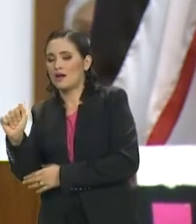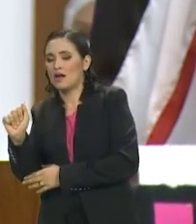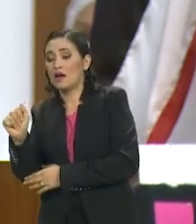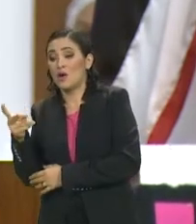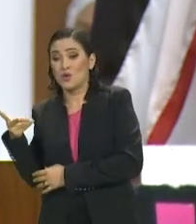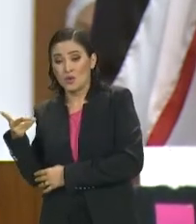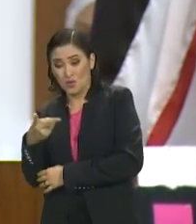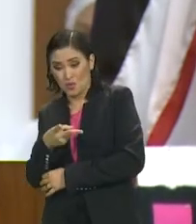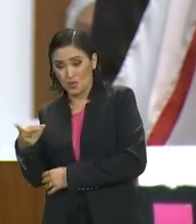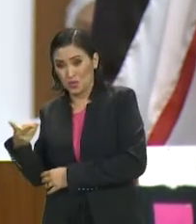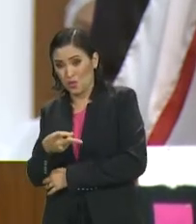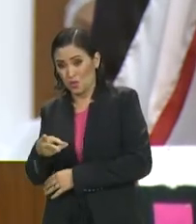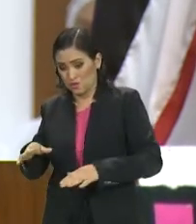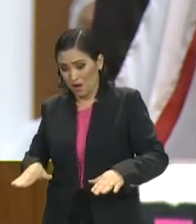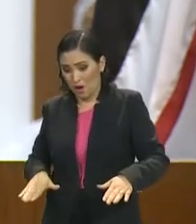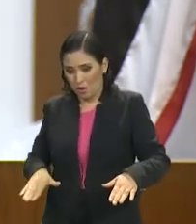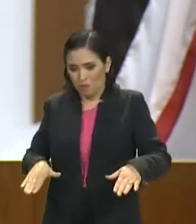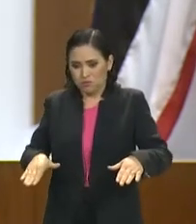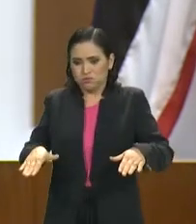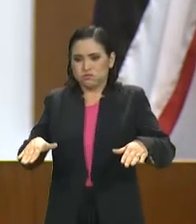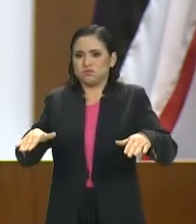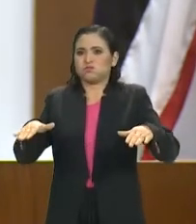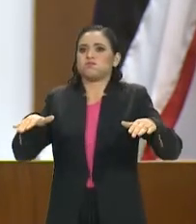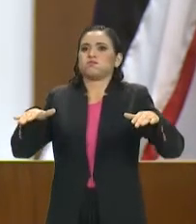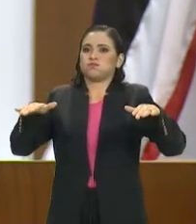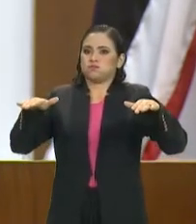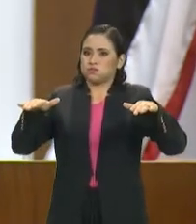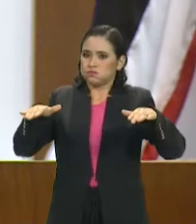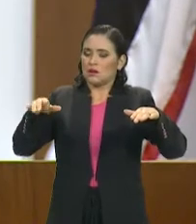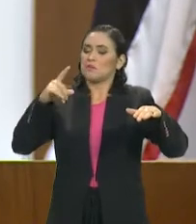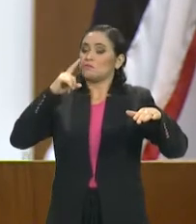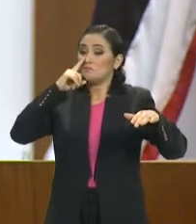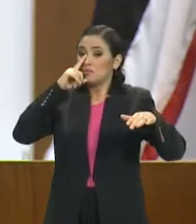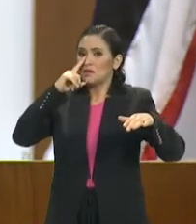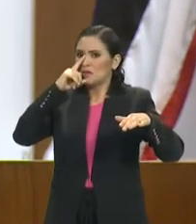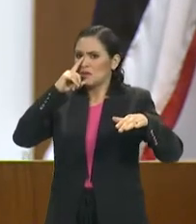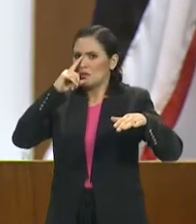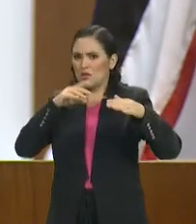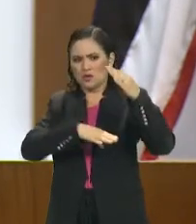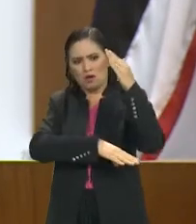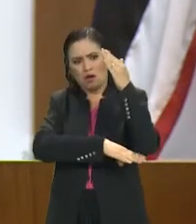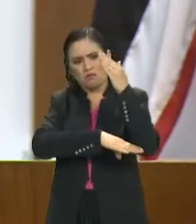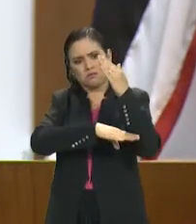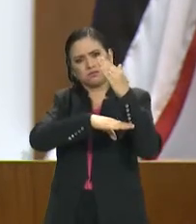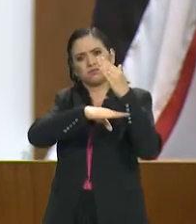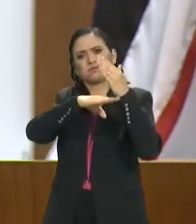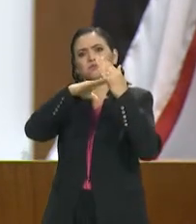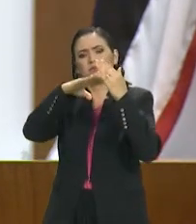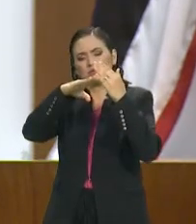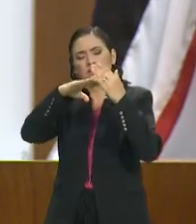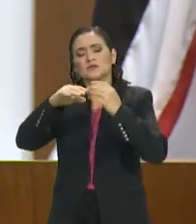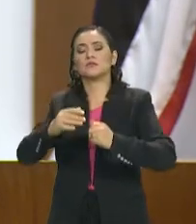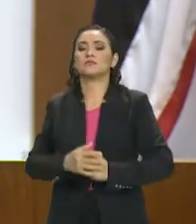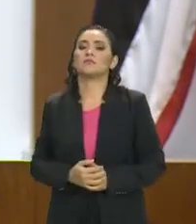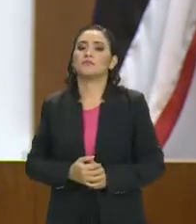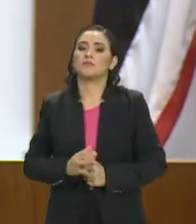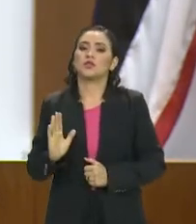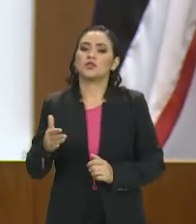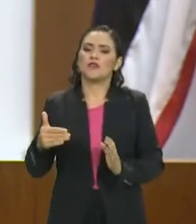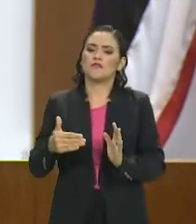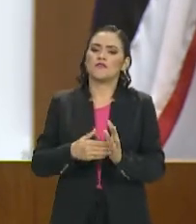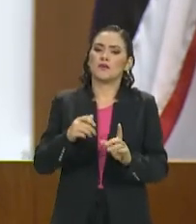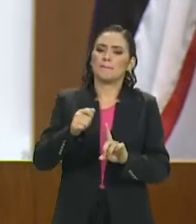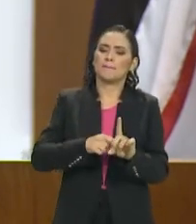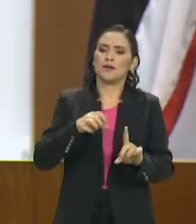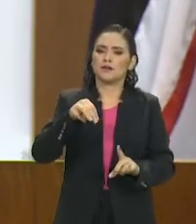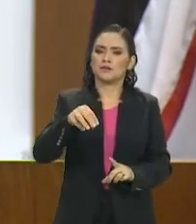para essa época do ano. Nós ainda estamos finalizando o mês de março ainda, e já na